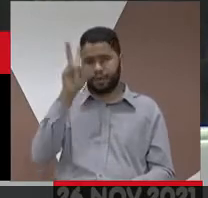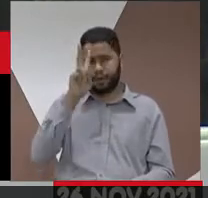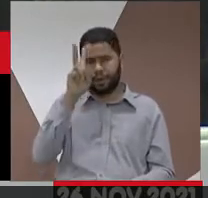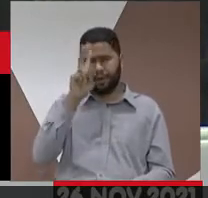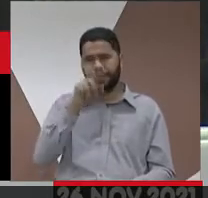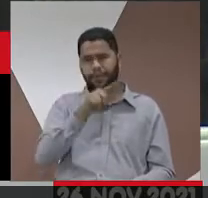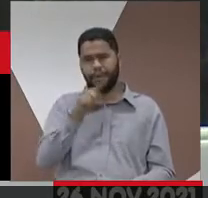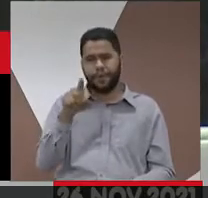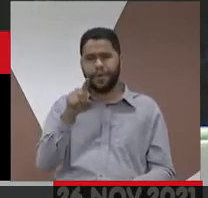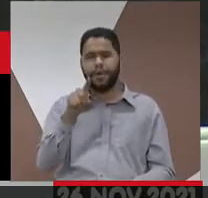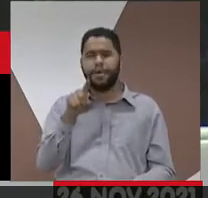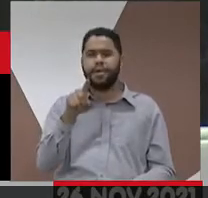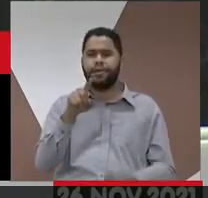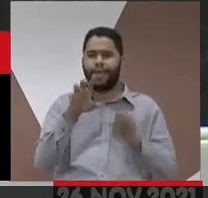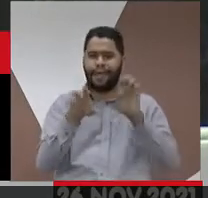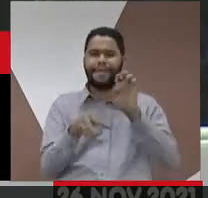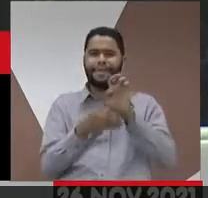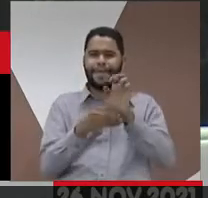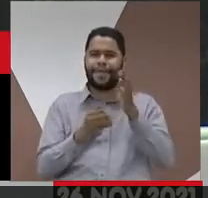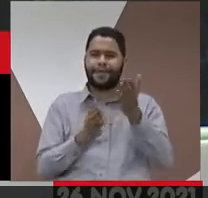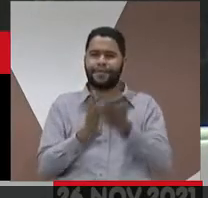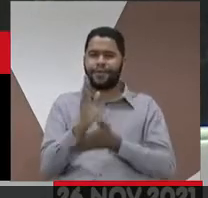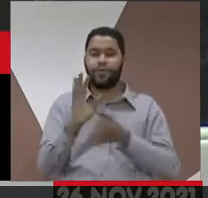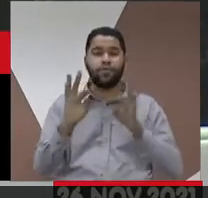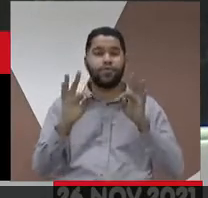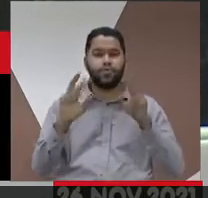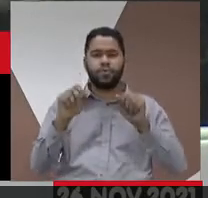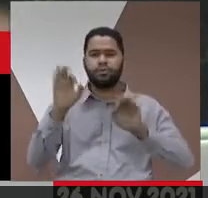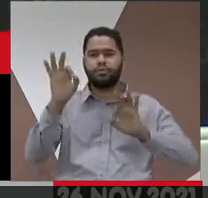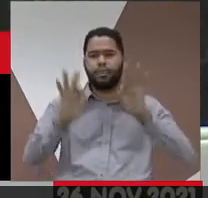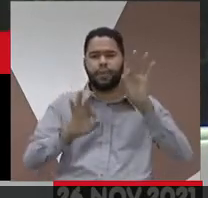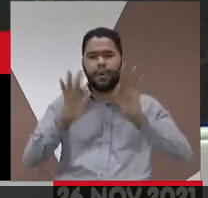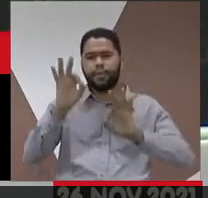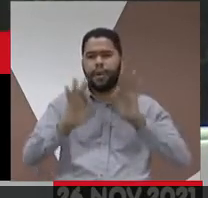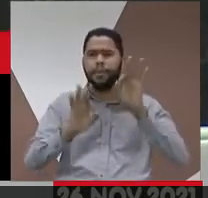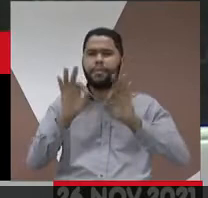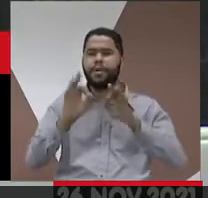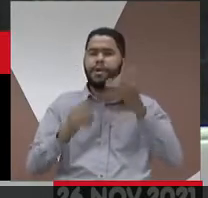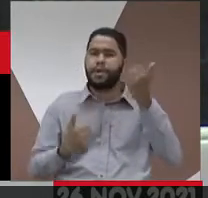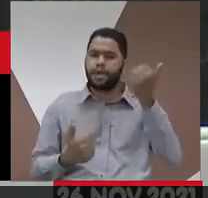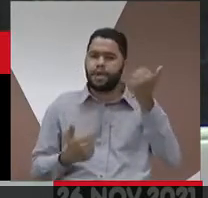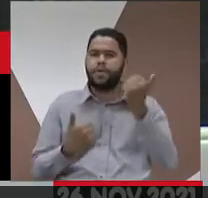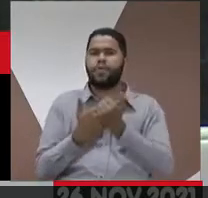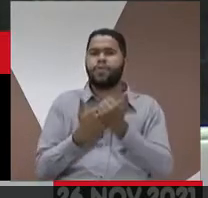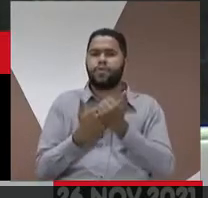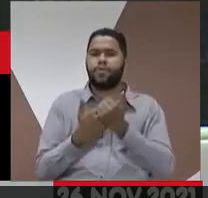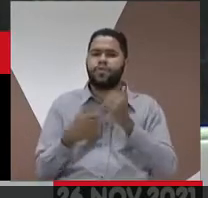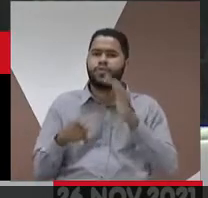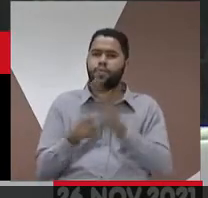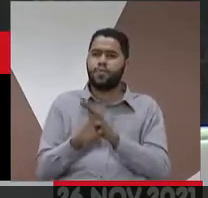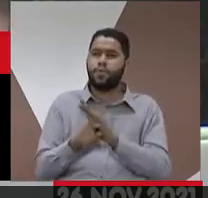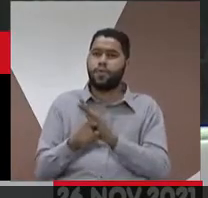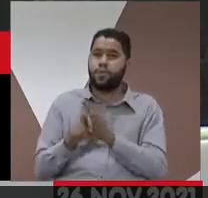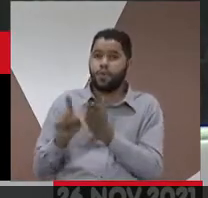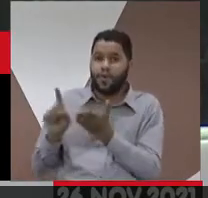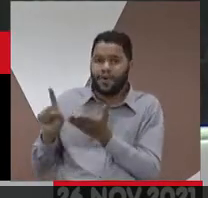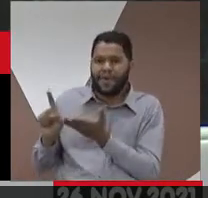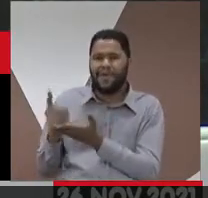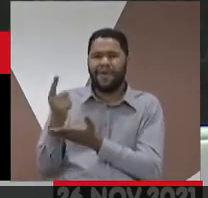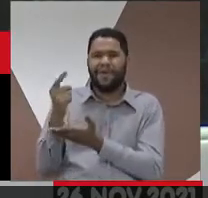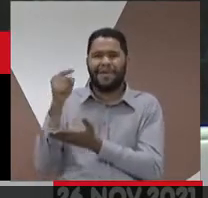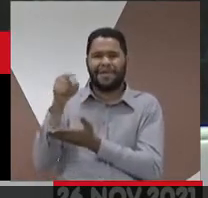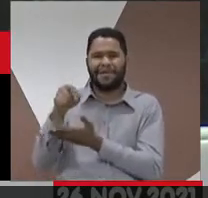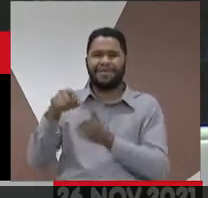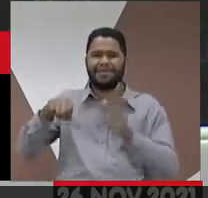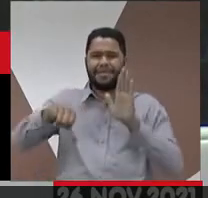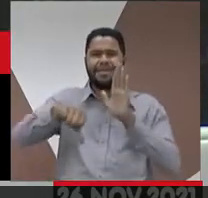sua emenda, que foi aprovada, que tudo que for feito com recursos oriundos dessa tragédia, ou desse